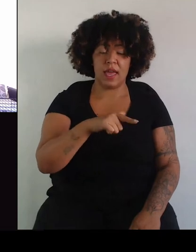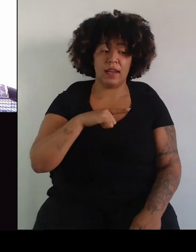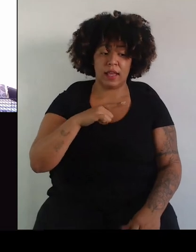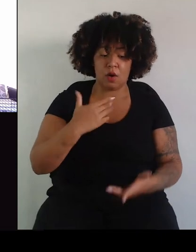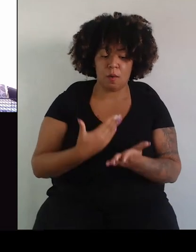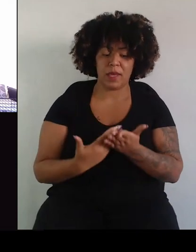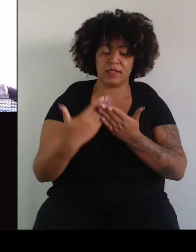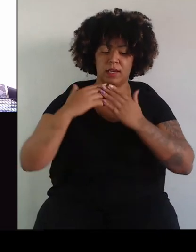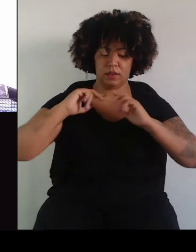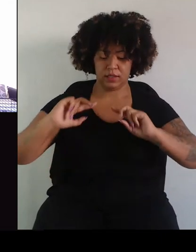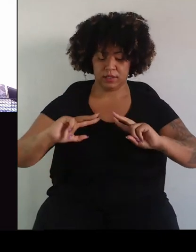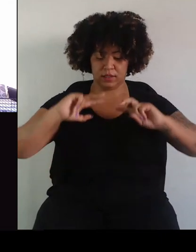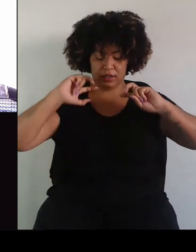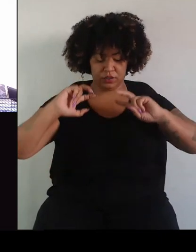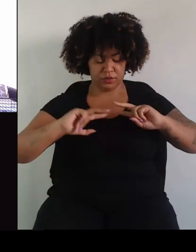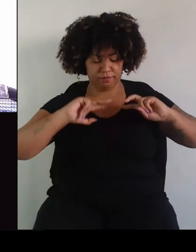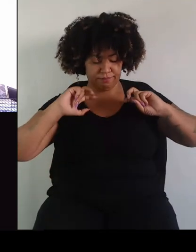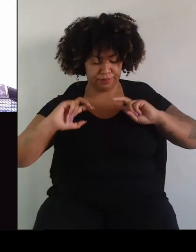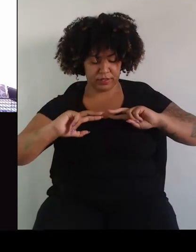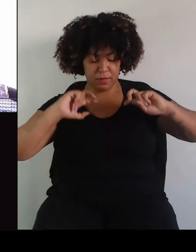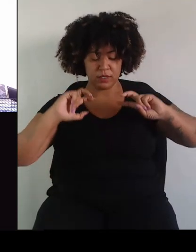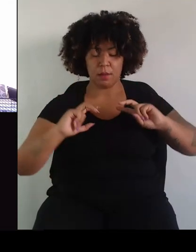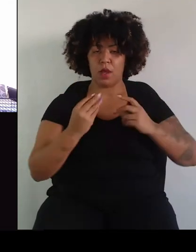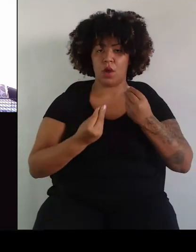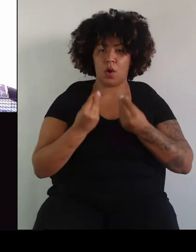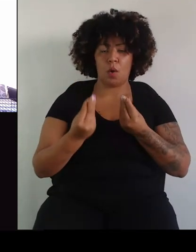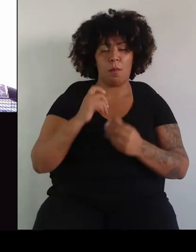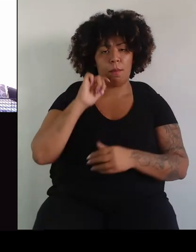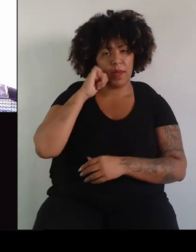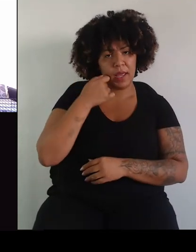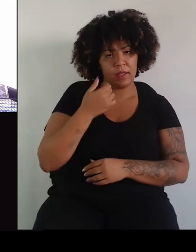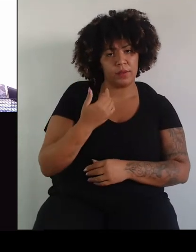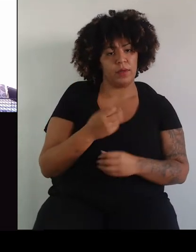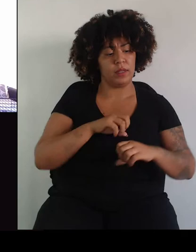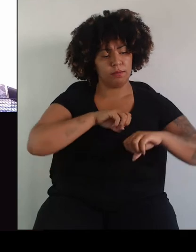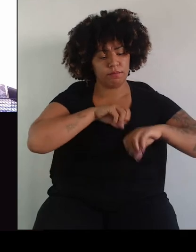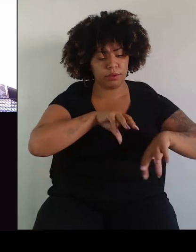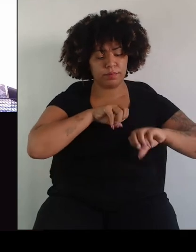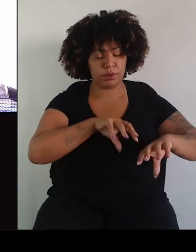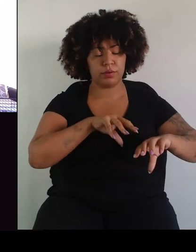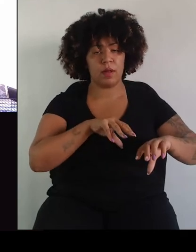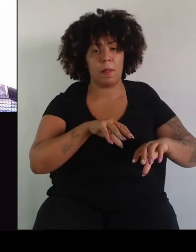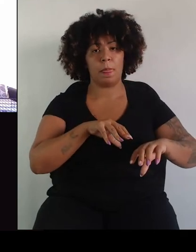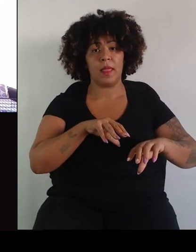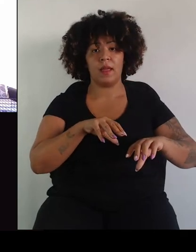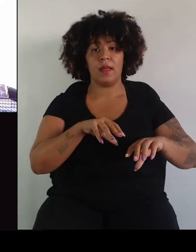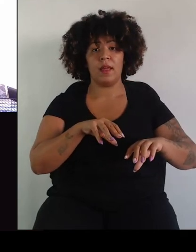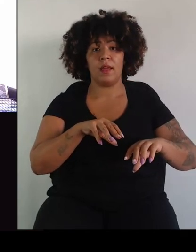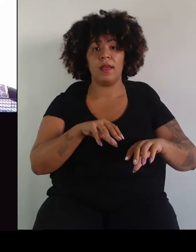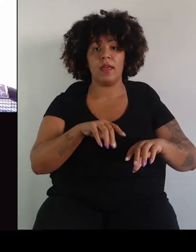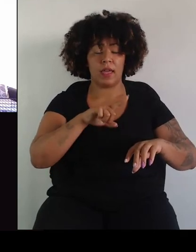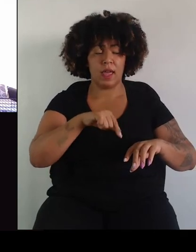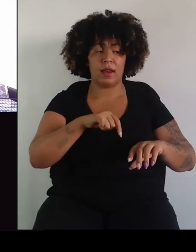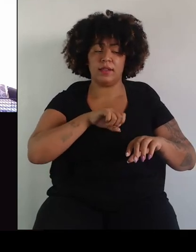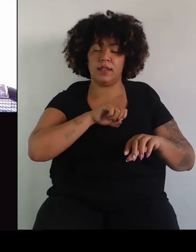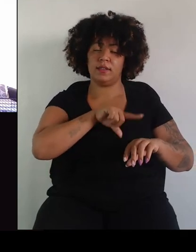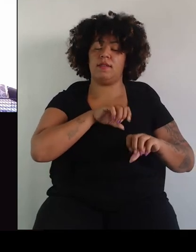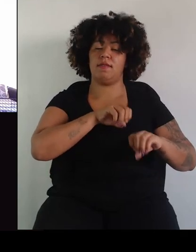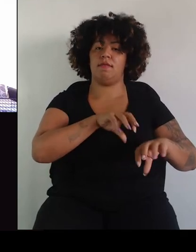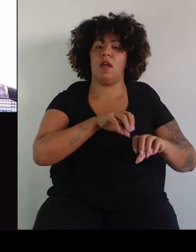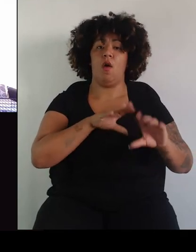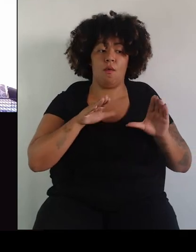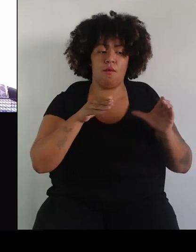Sertão são os backlands né e ele chama de sertão negro porque são